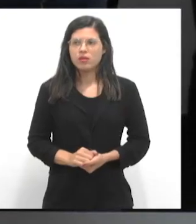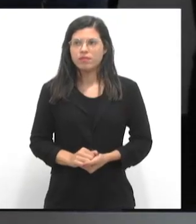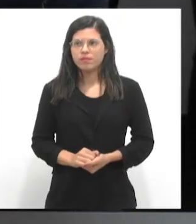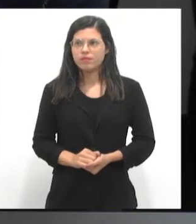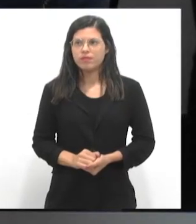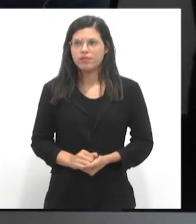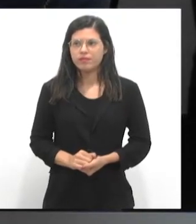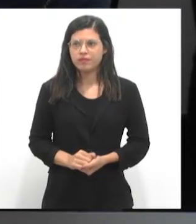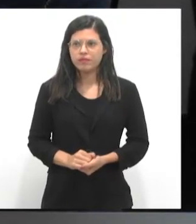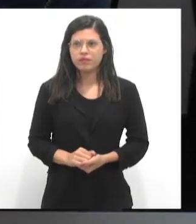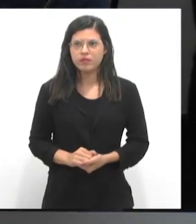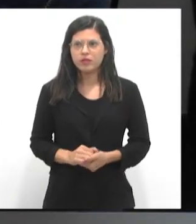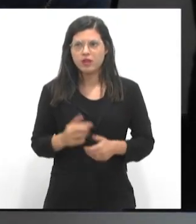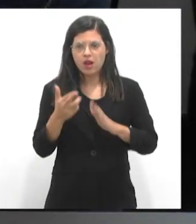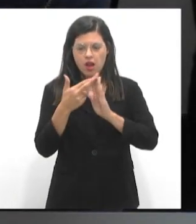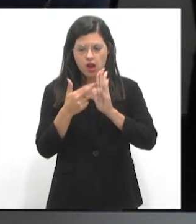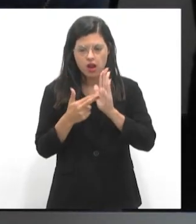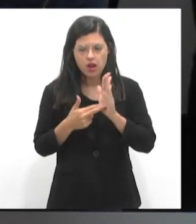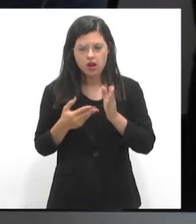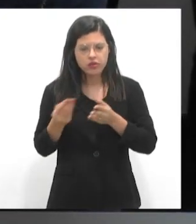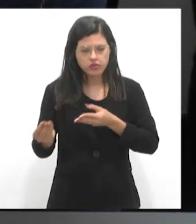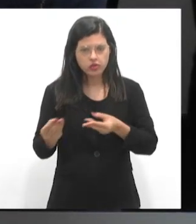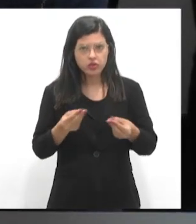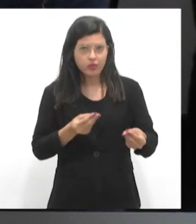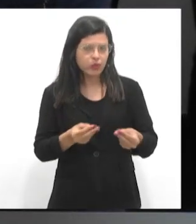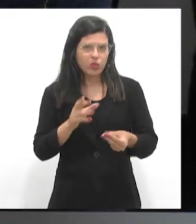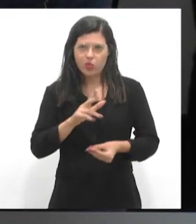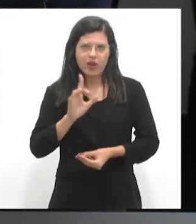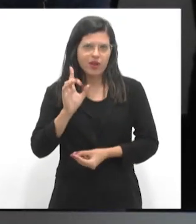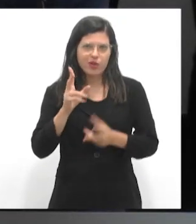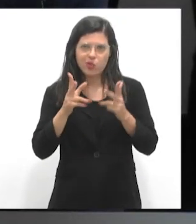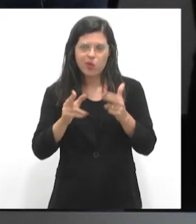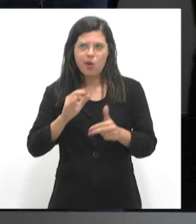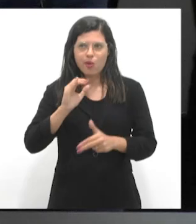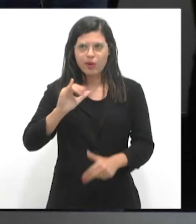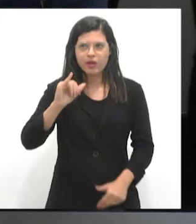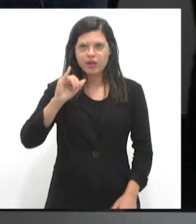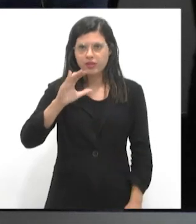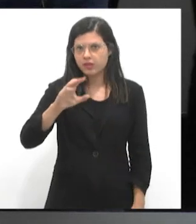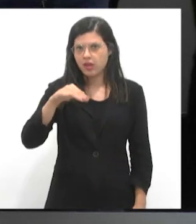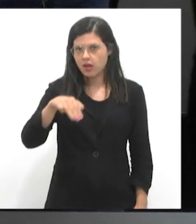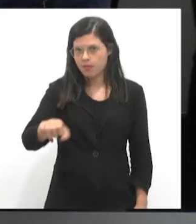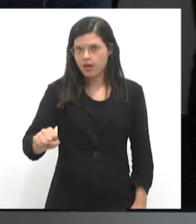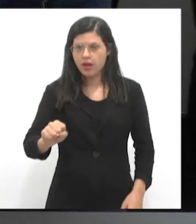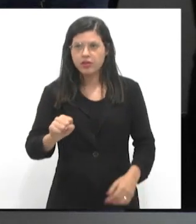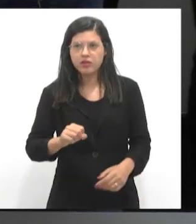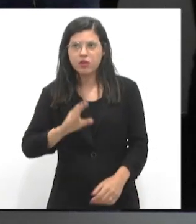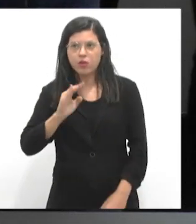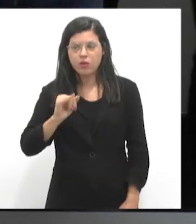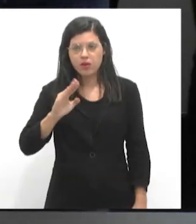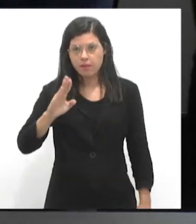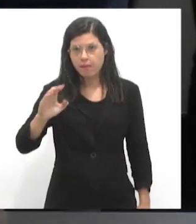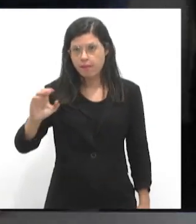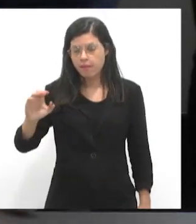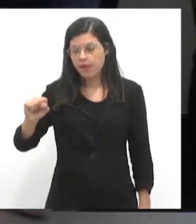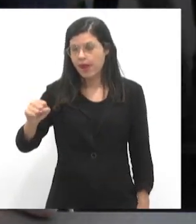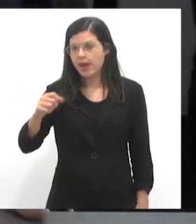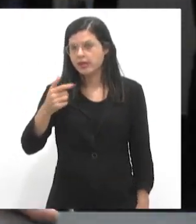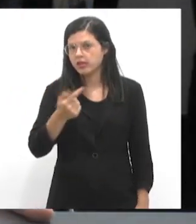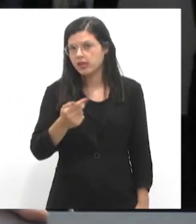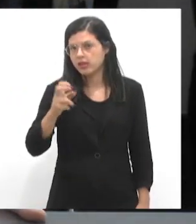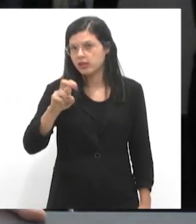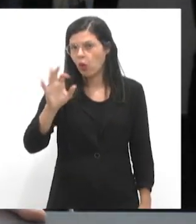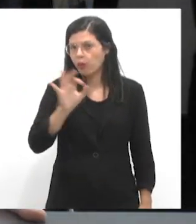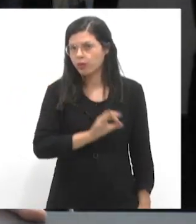distribuição não é como o ICMS. O critério do IBS é 75% do